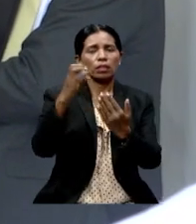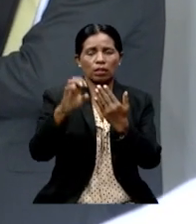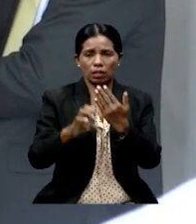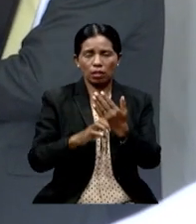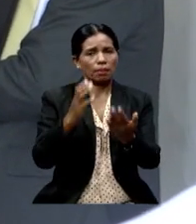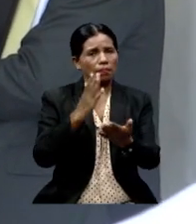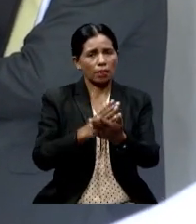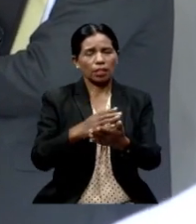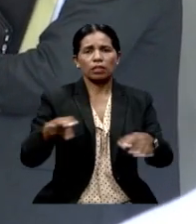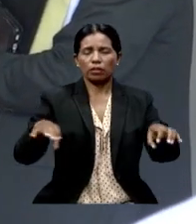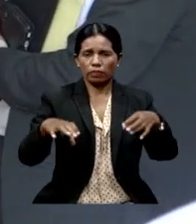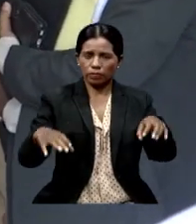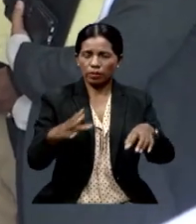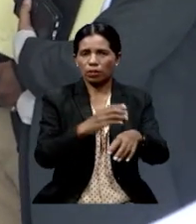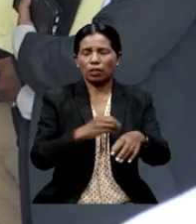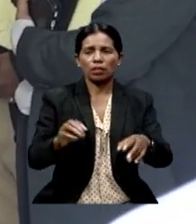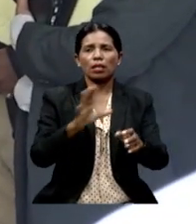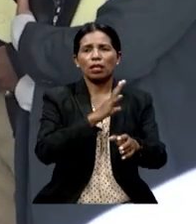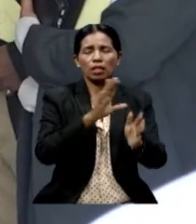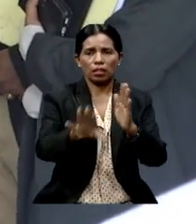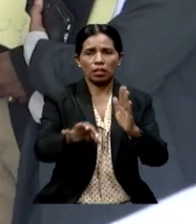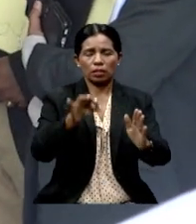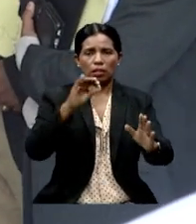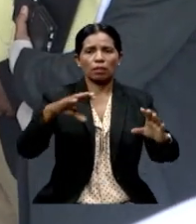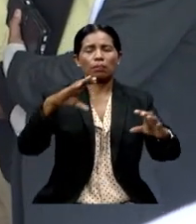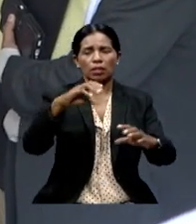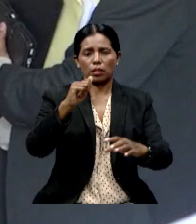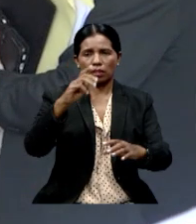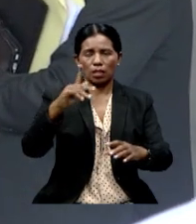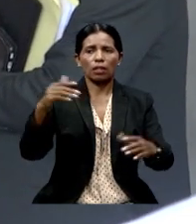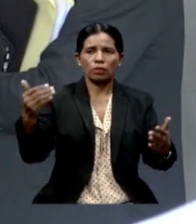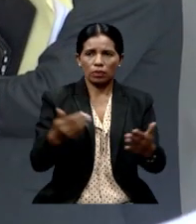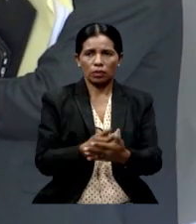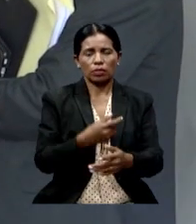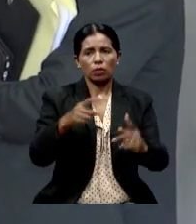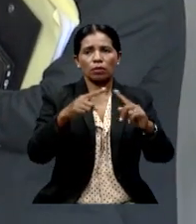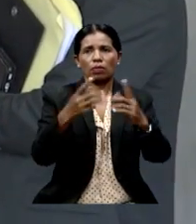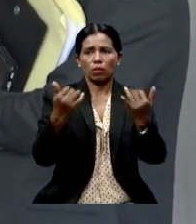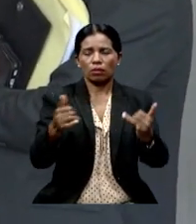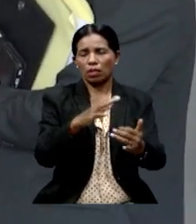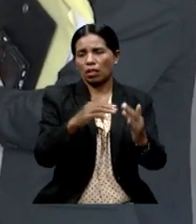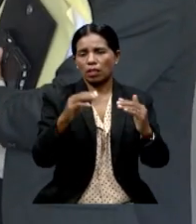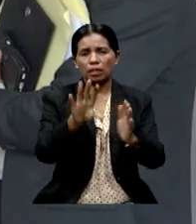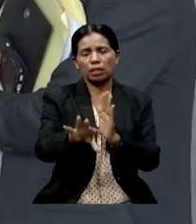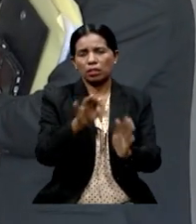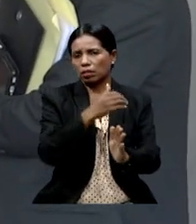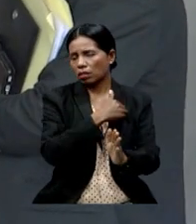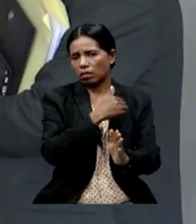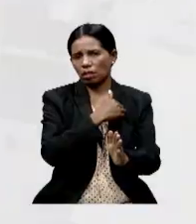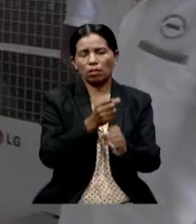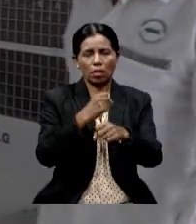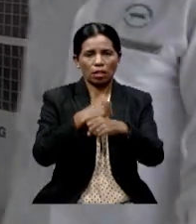Sérgio Ornai ho di heng elisaun ba komisari fon mai beto ohin loron elisaun refere sidau realiza tambala ia